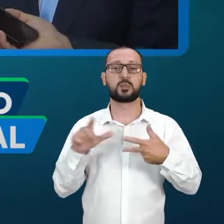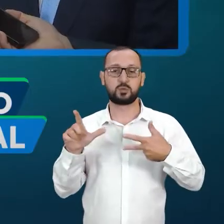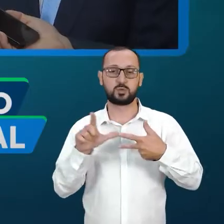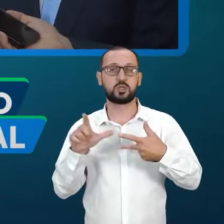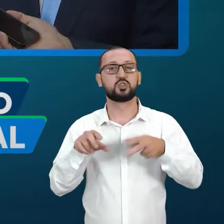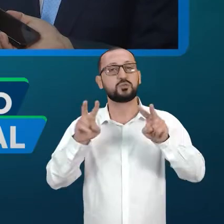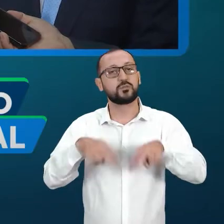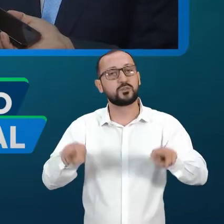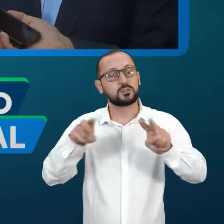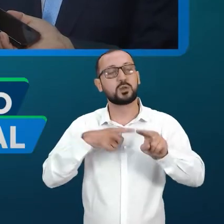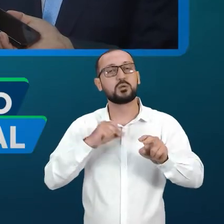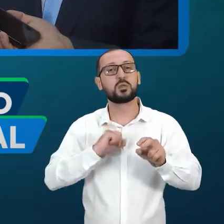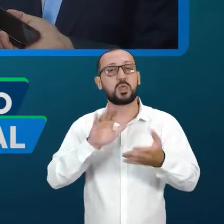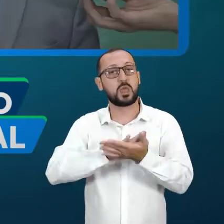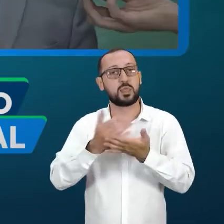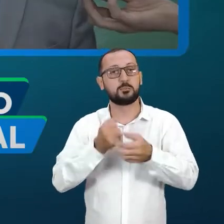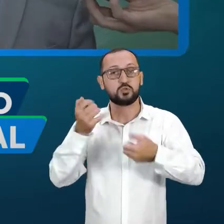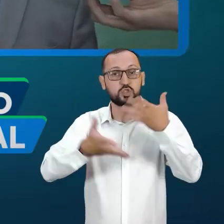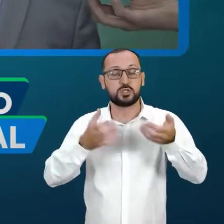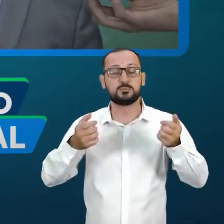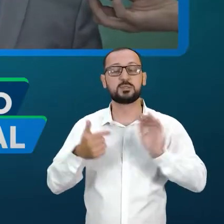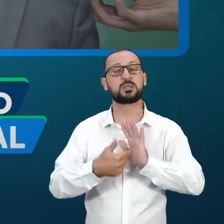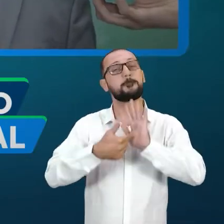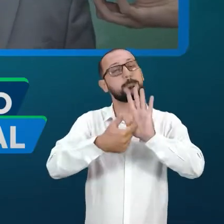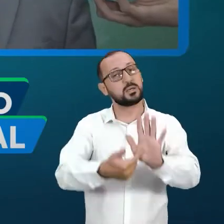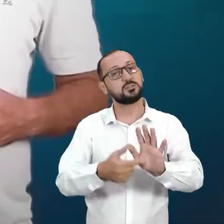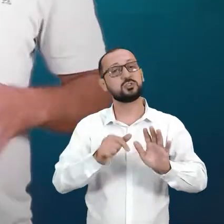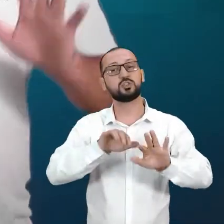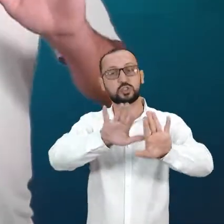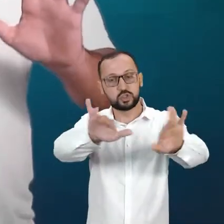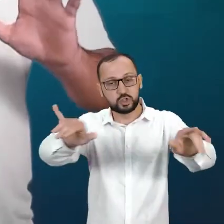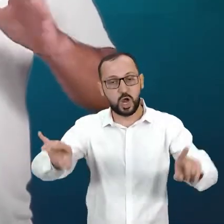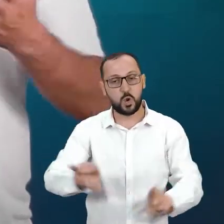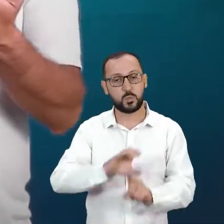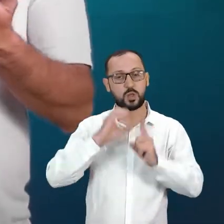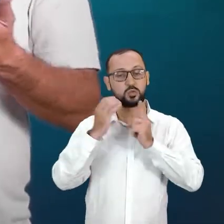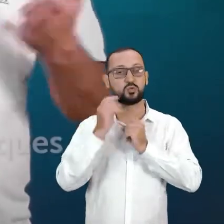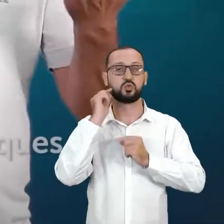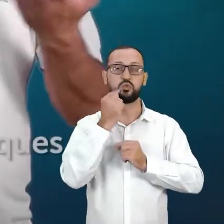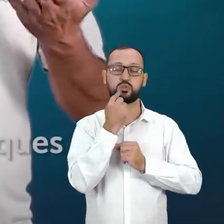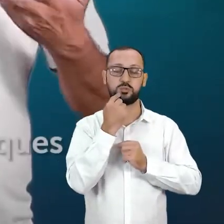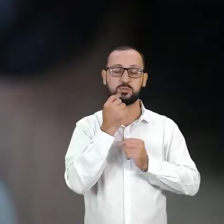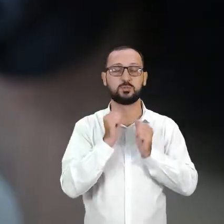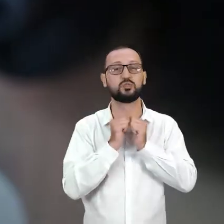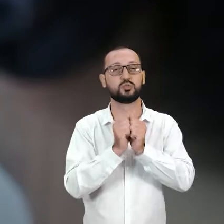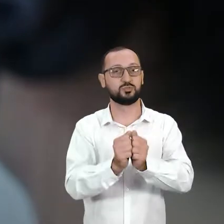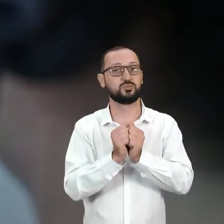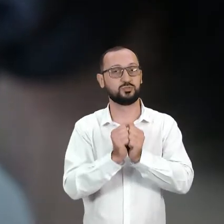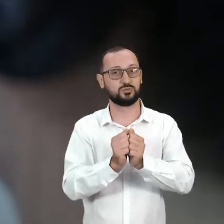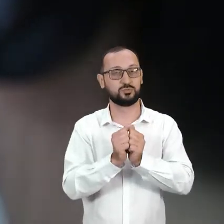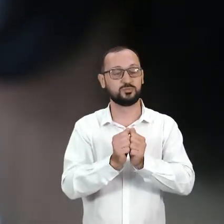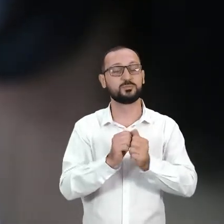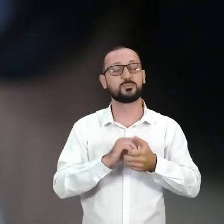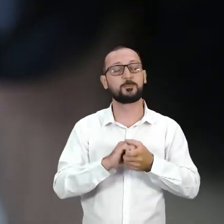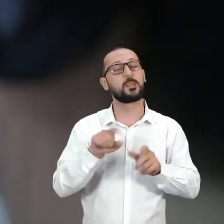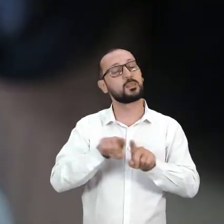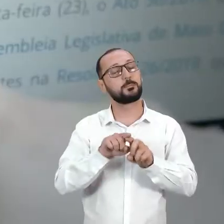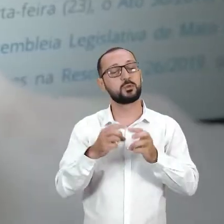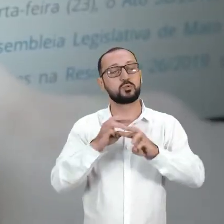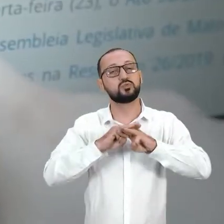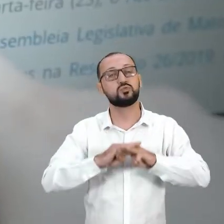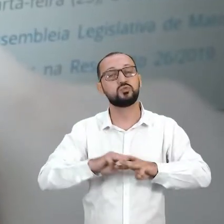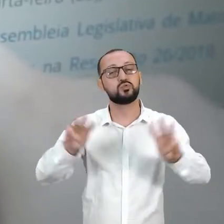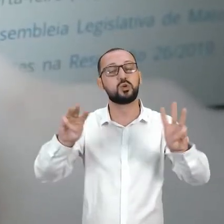Visual, apresentado por intérpretes de Libras, aproxima a comunidade surda da TV Alemes. Já o site da casa